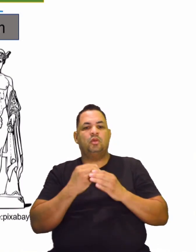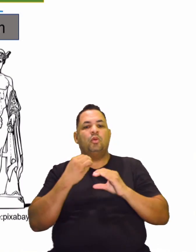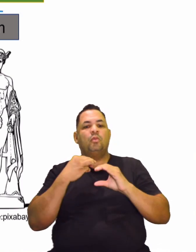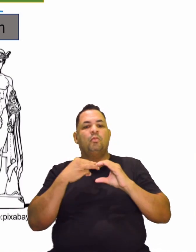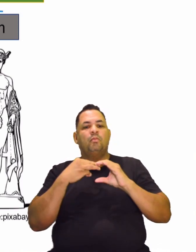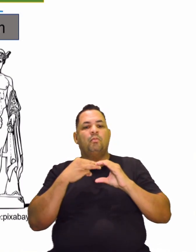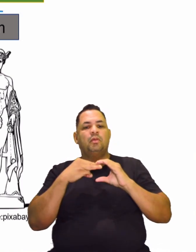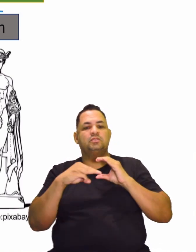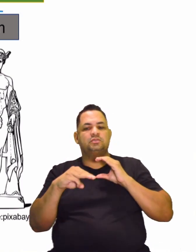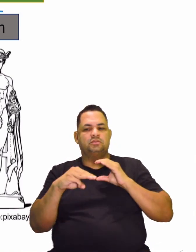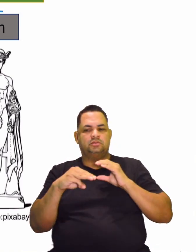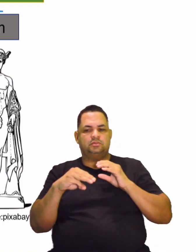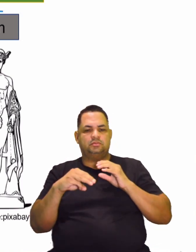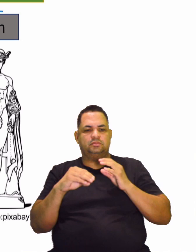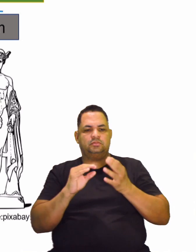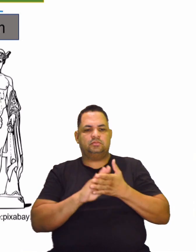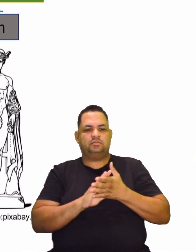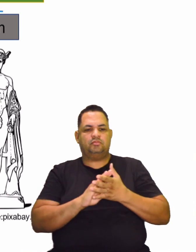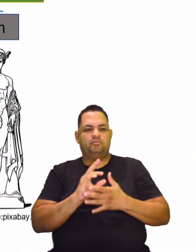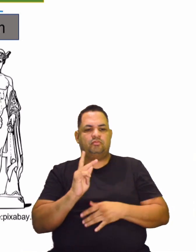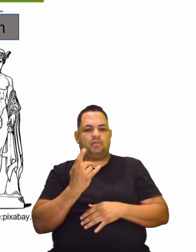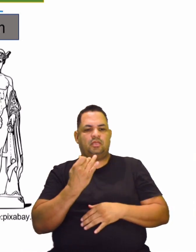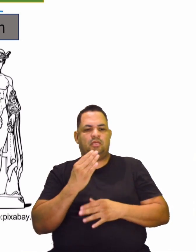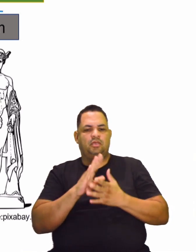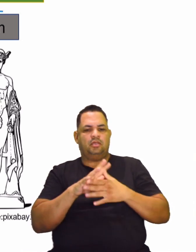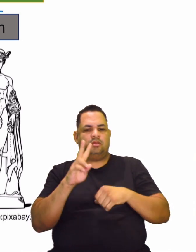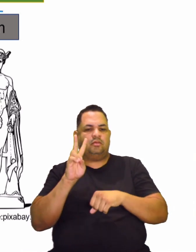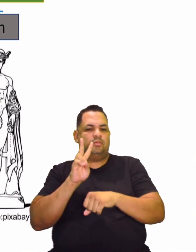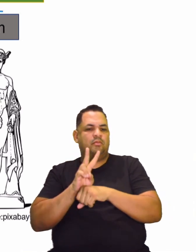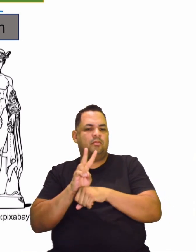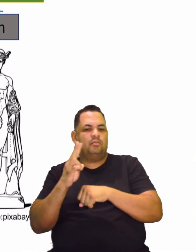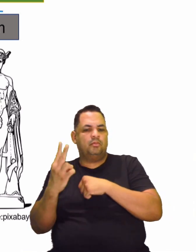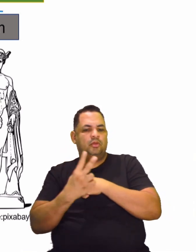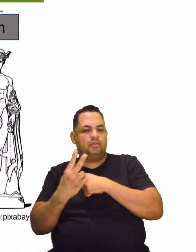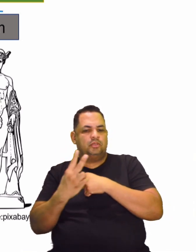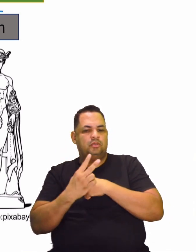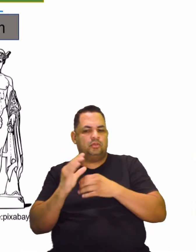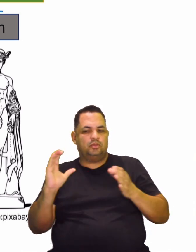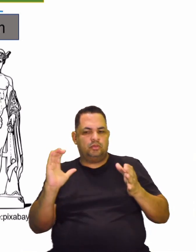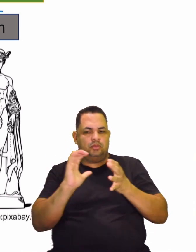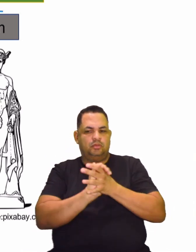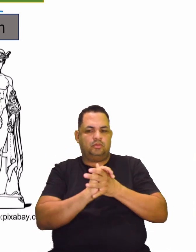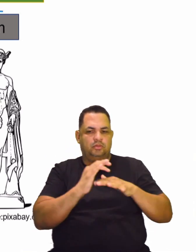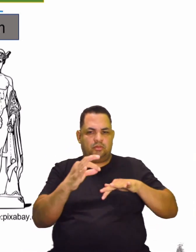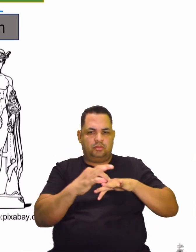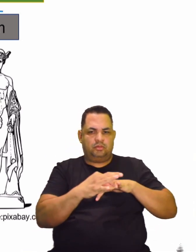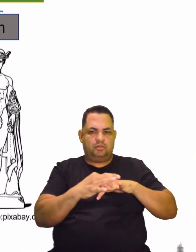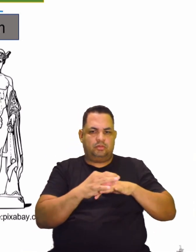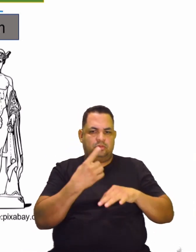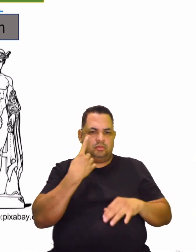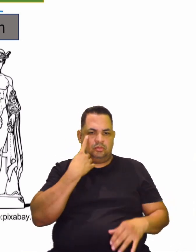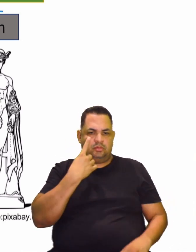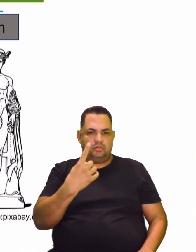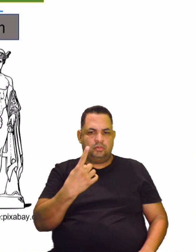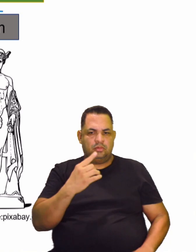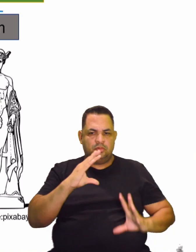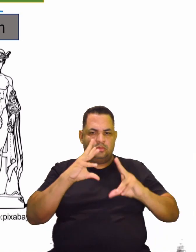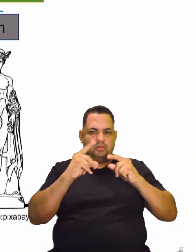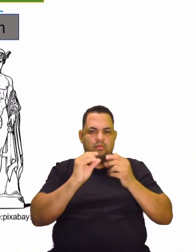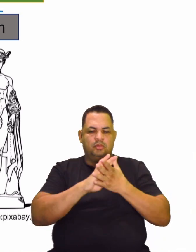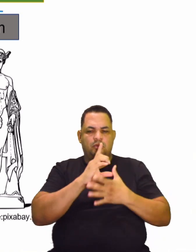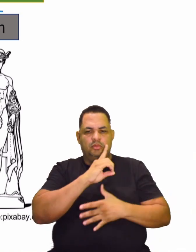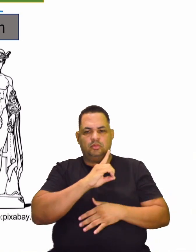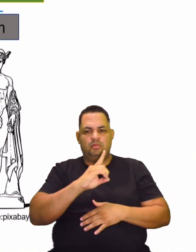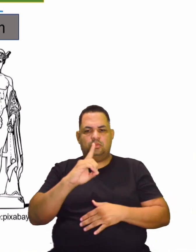então, e Hera, protetora do casamento. Então, aí nós observamos, né, todos os deuses,